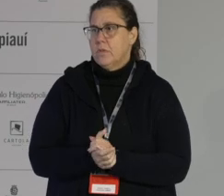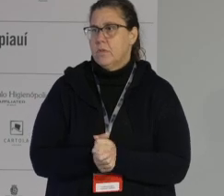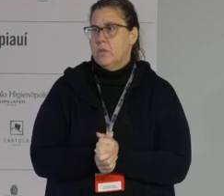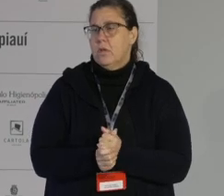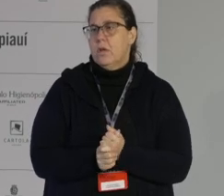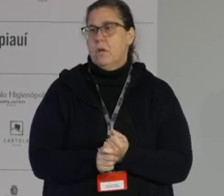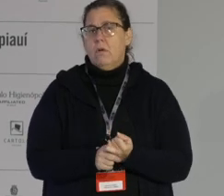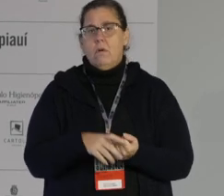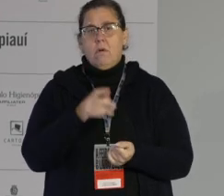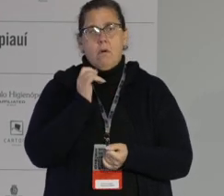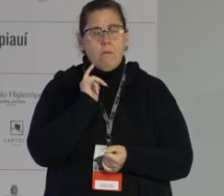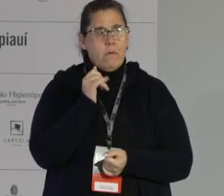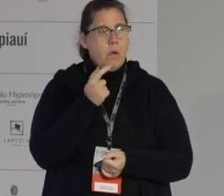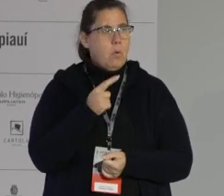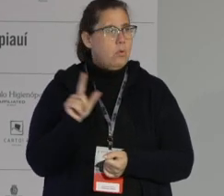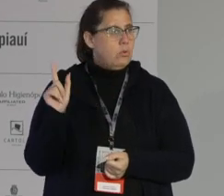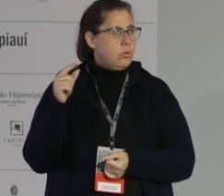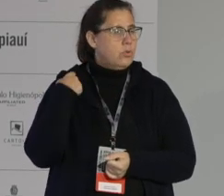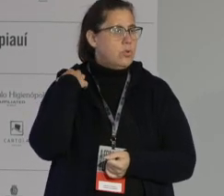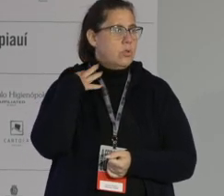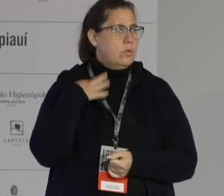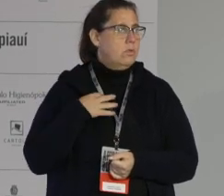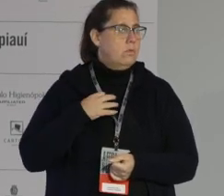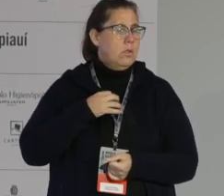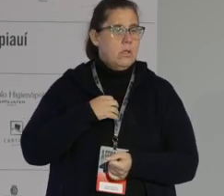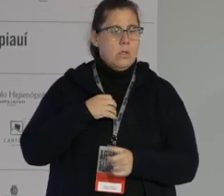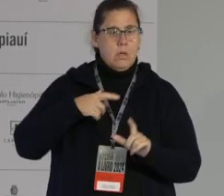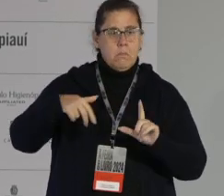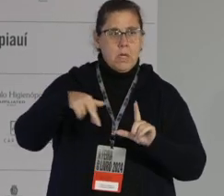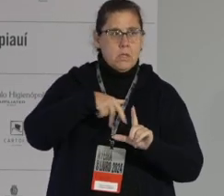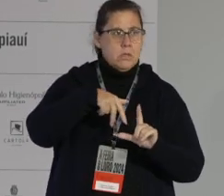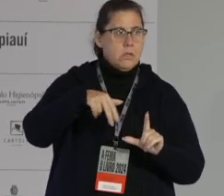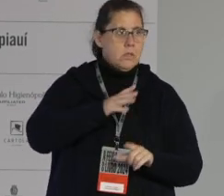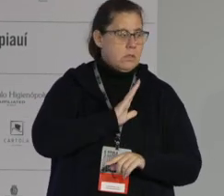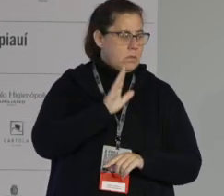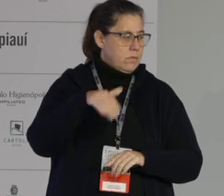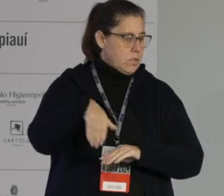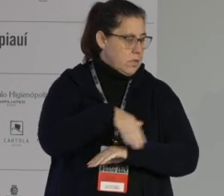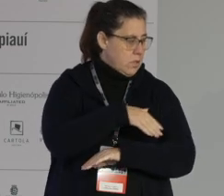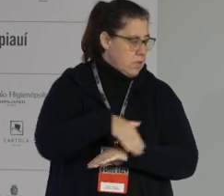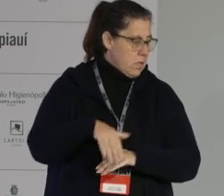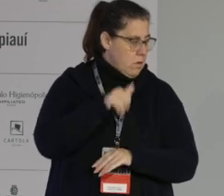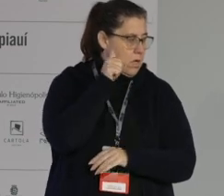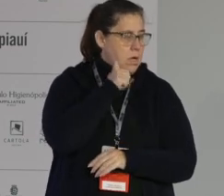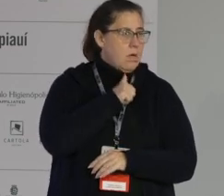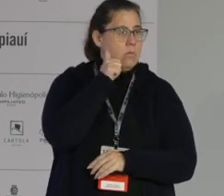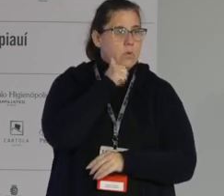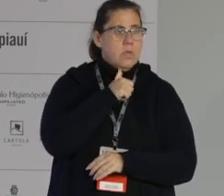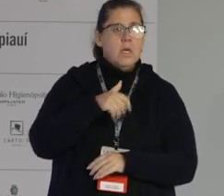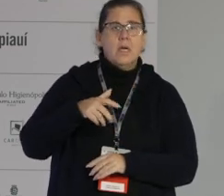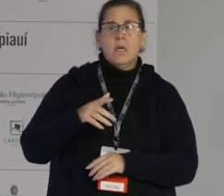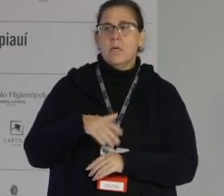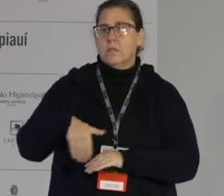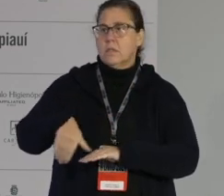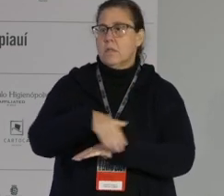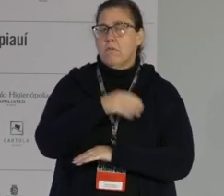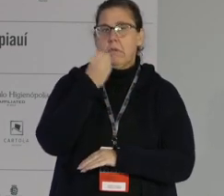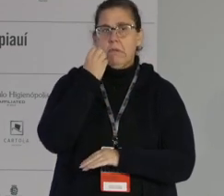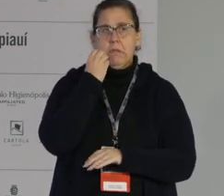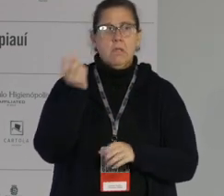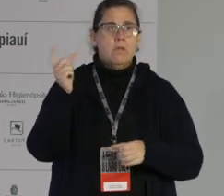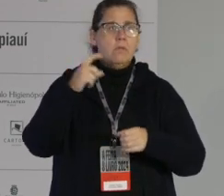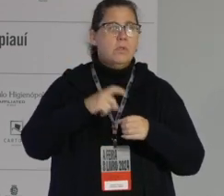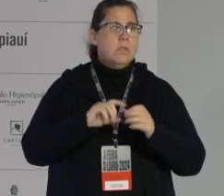aquele o último, não sei se é o último, da personagem que sai na rua, é, assim, uma senhora que está andando na rua, tentando voltar para